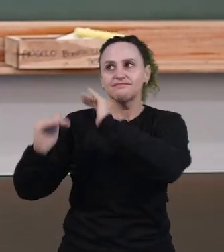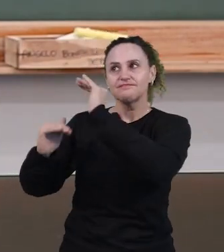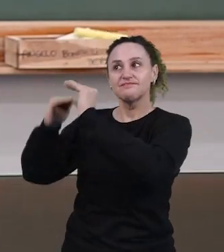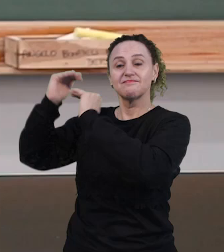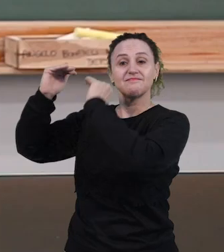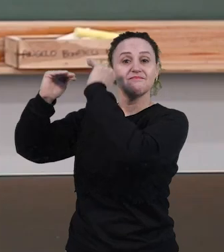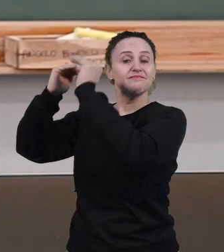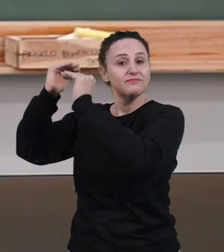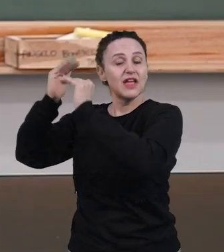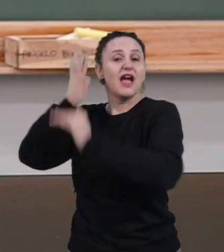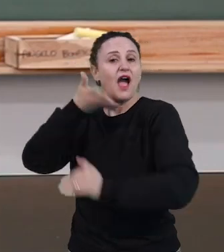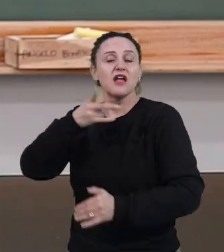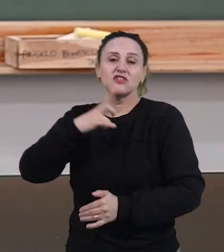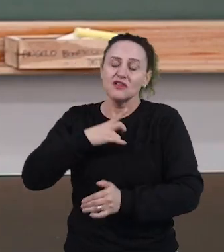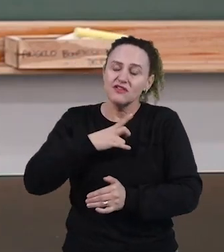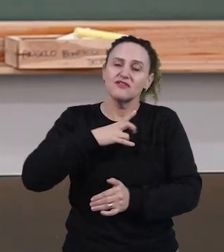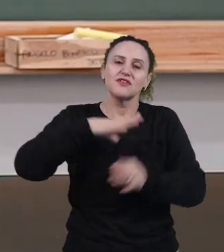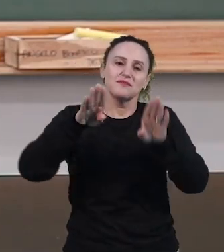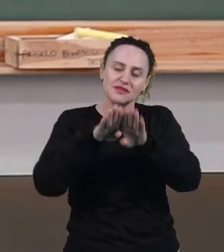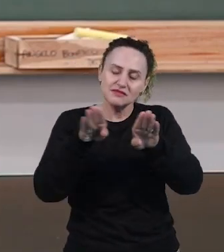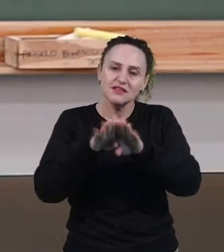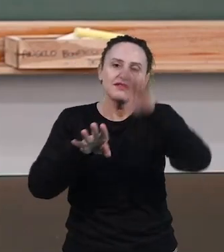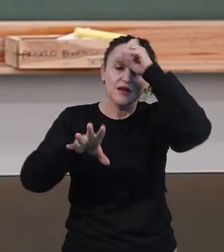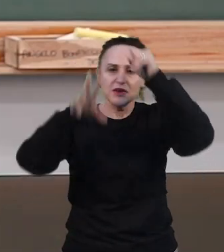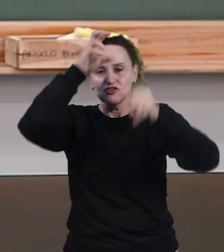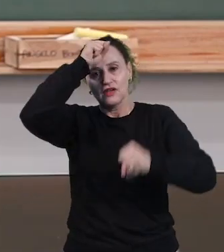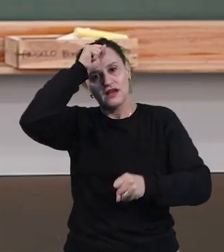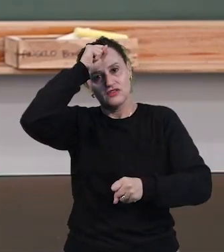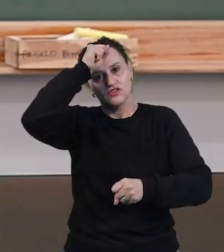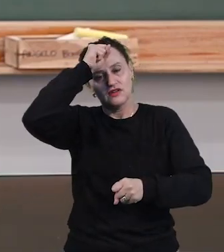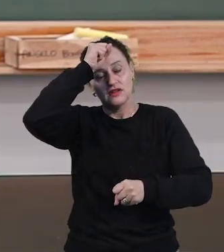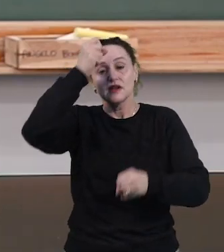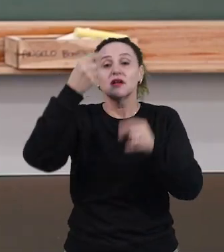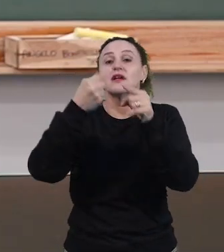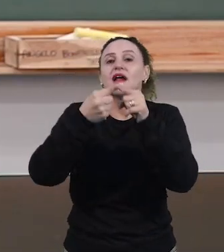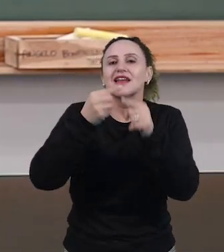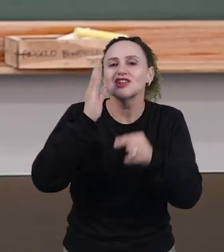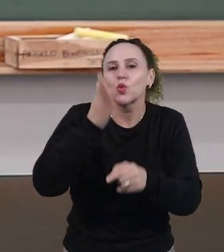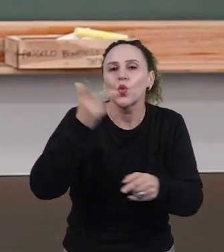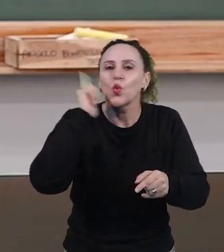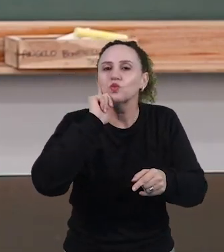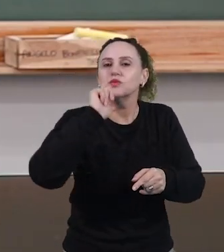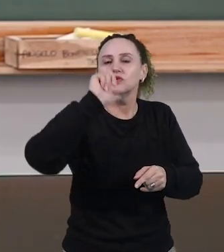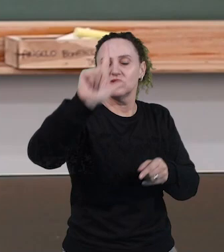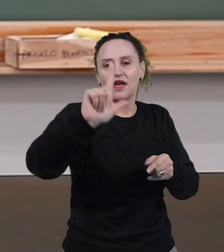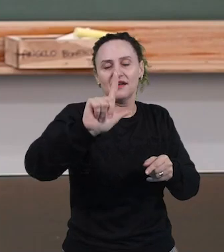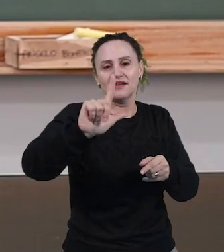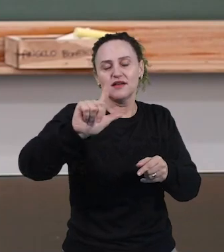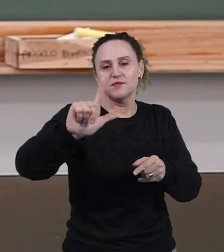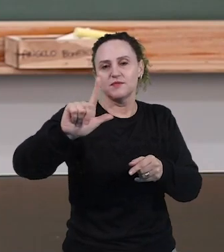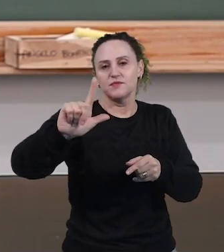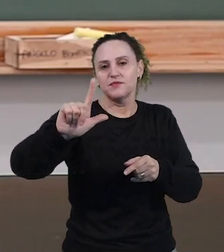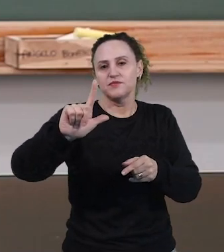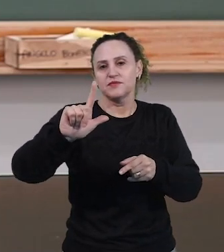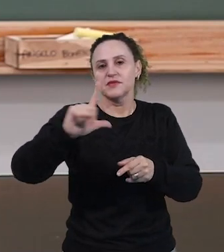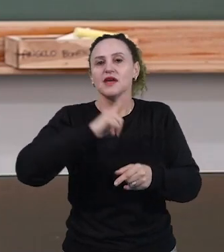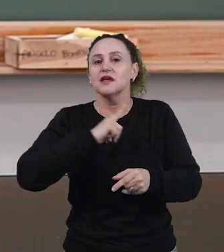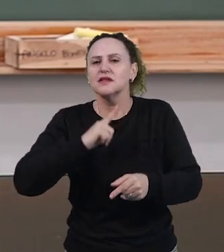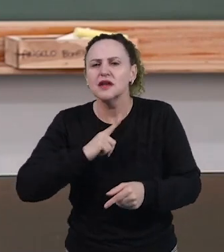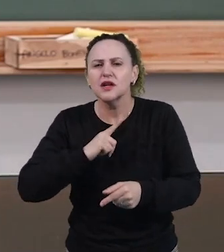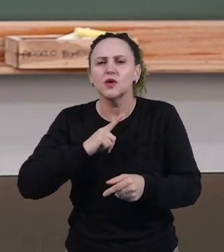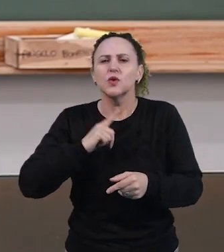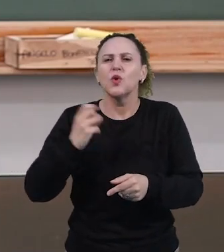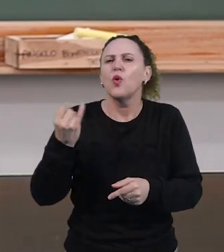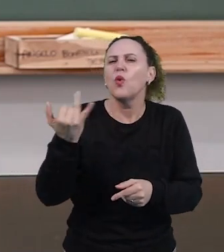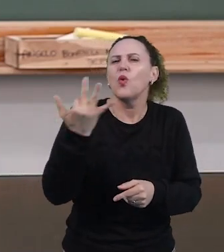muitas aprendizagens. Então, ela já consegue estar em outros, né? E tecer outros